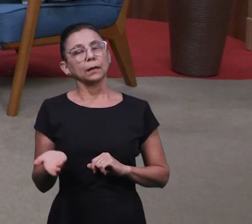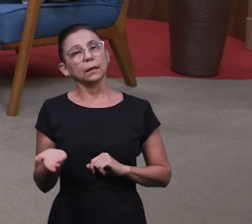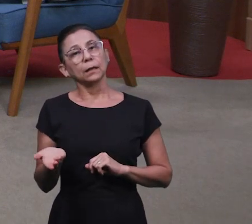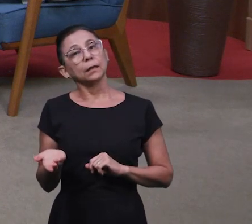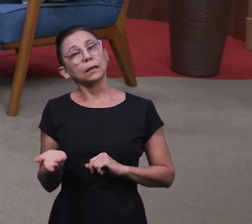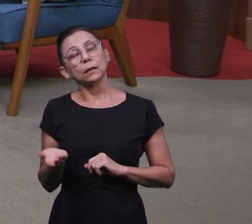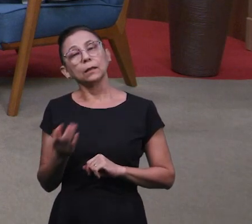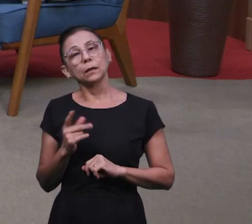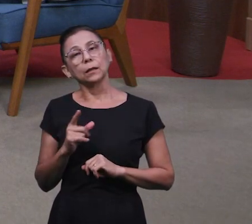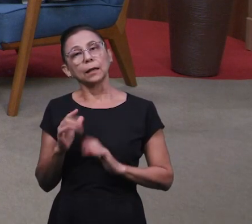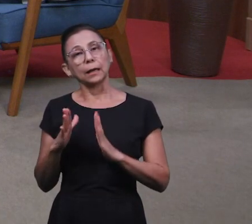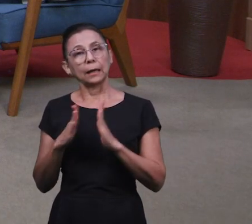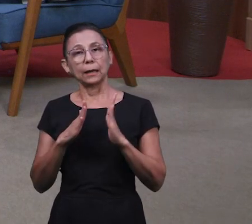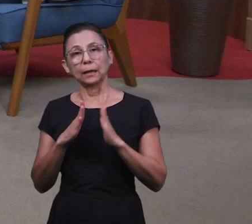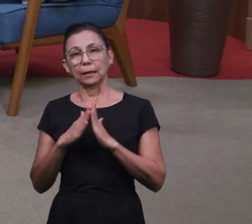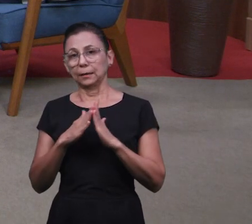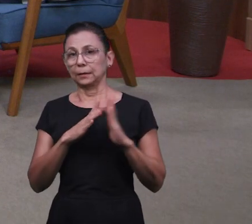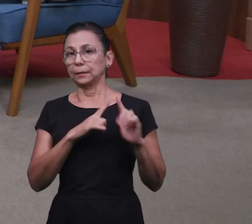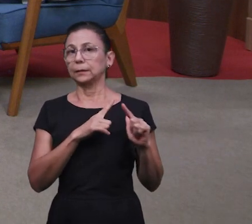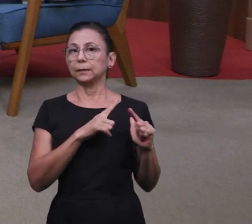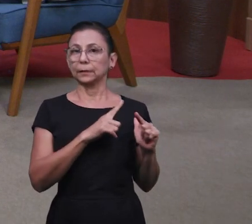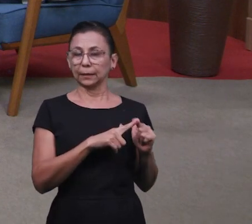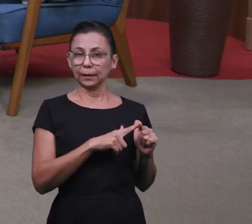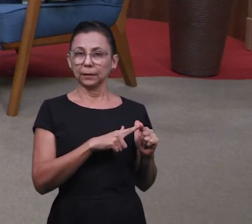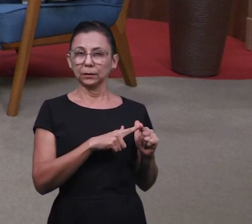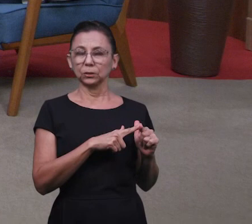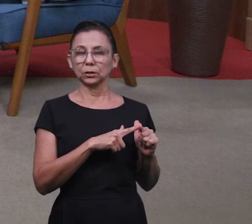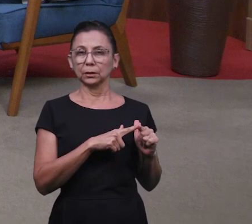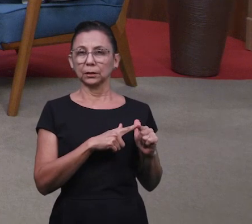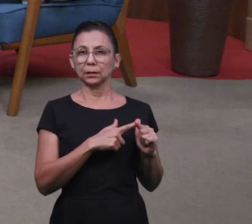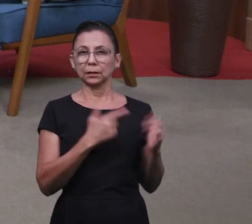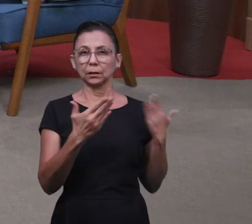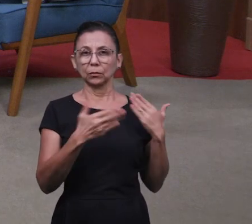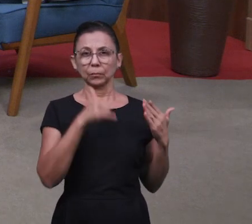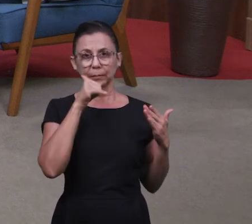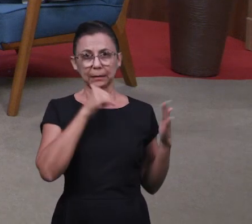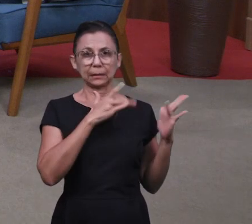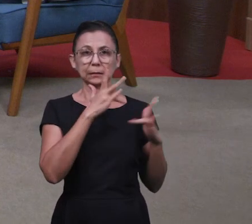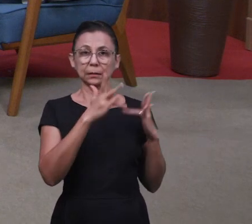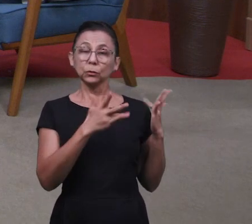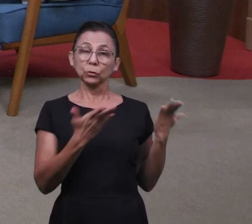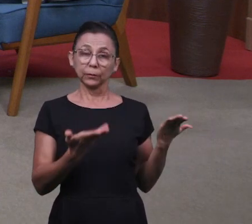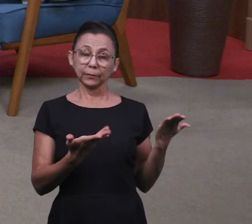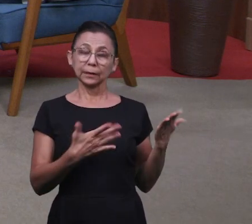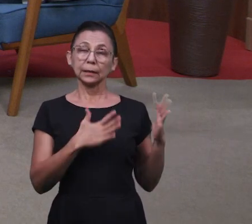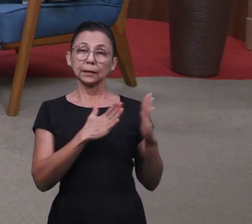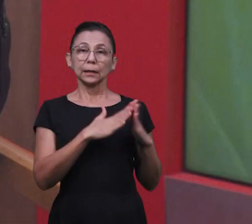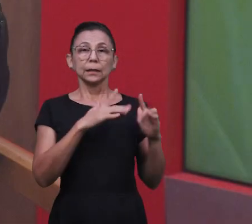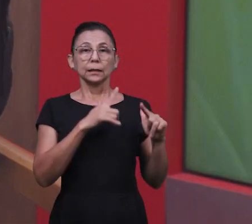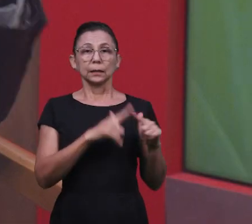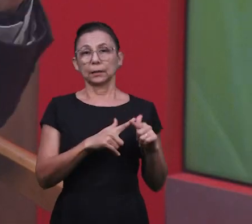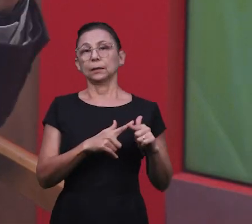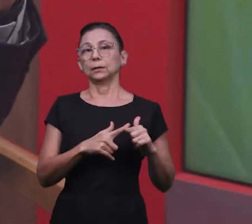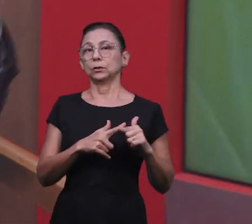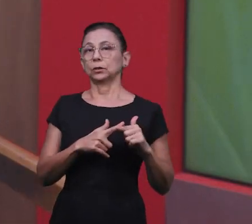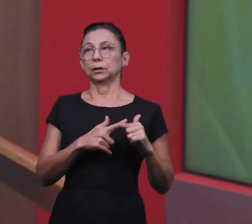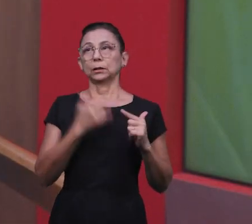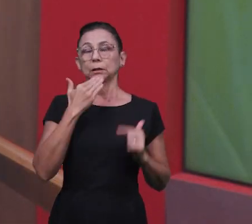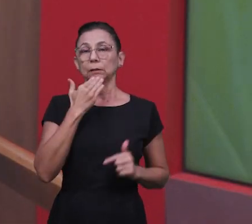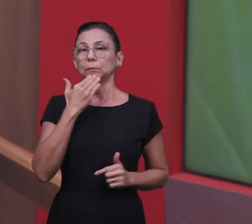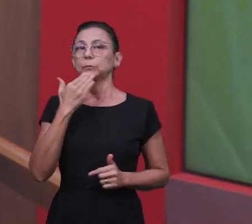um pedido da igreja que, glórias a Deus, tem sido vivido hoje pelo povo